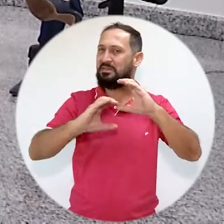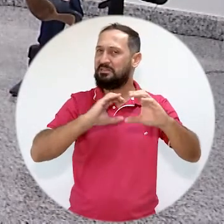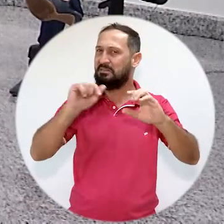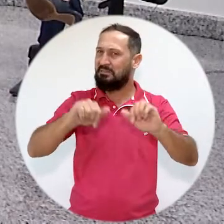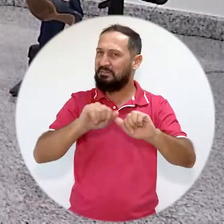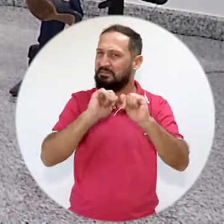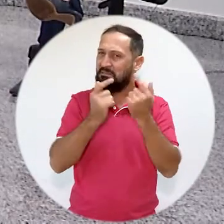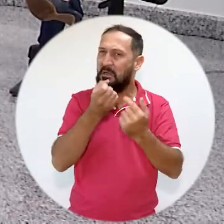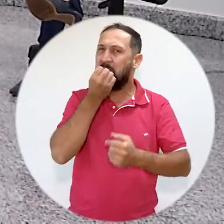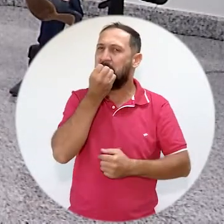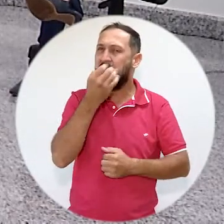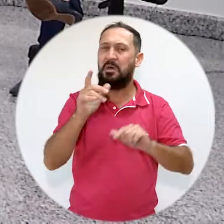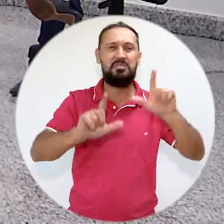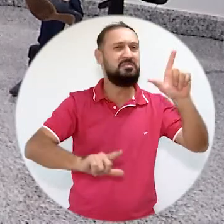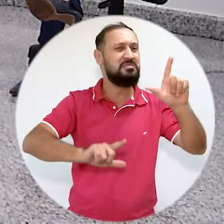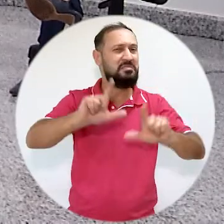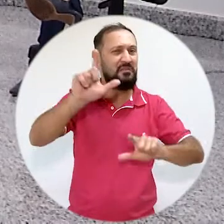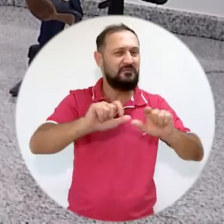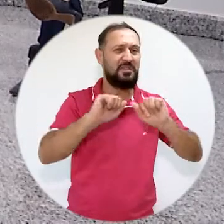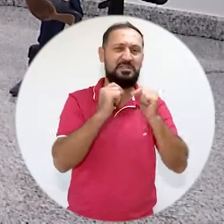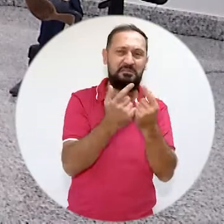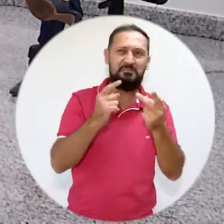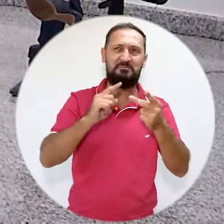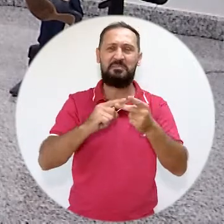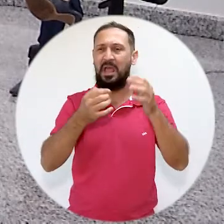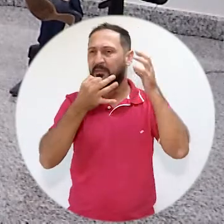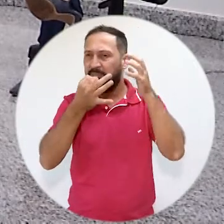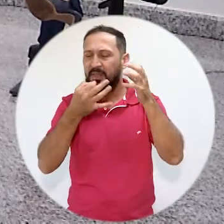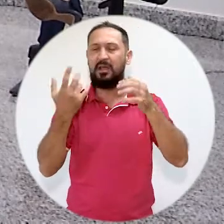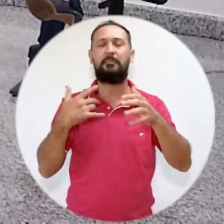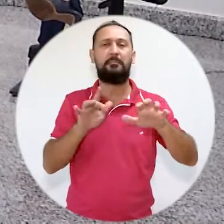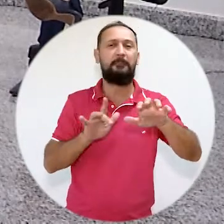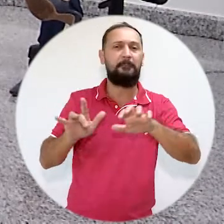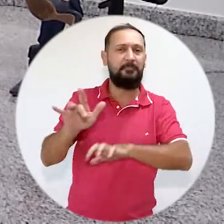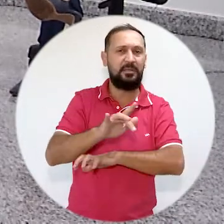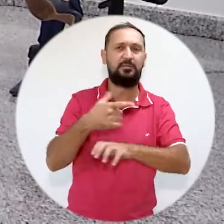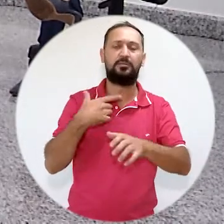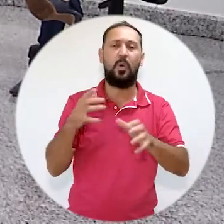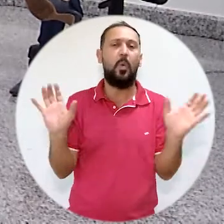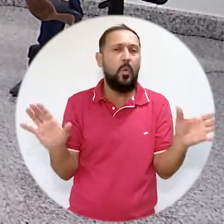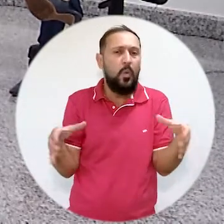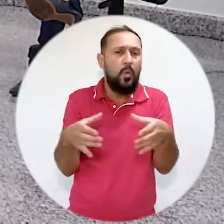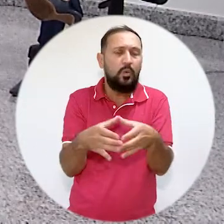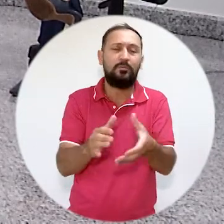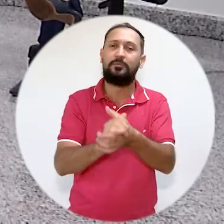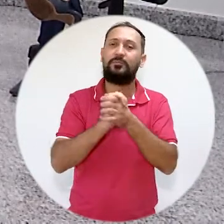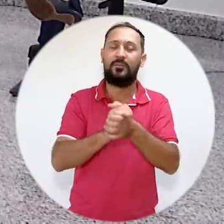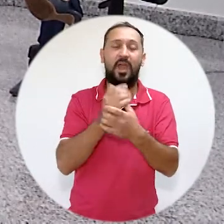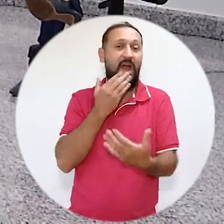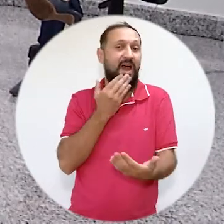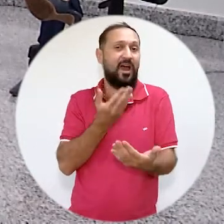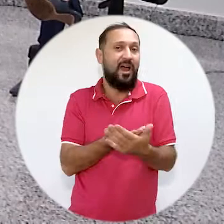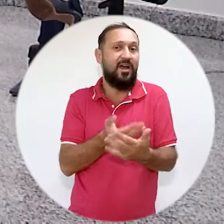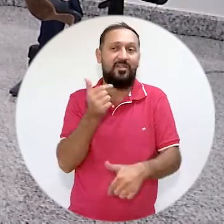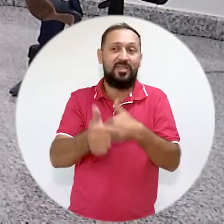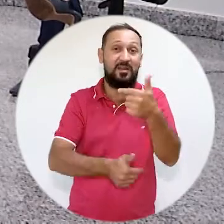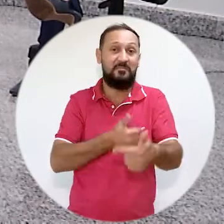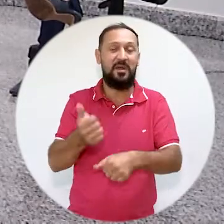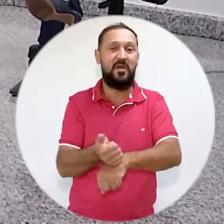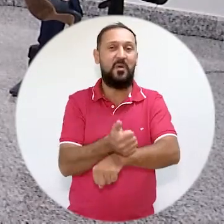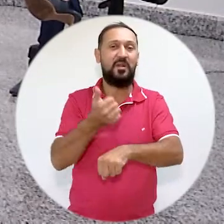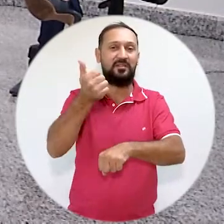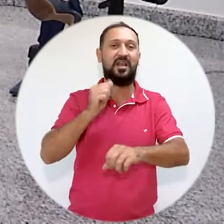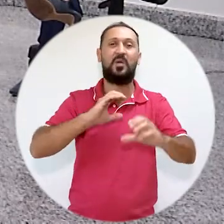muito bem. É TV Assembleia, Rádio Assembleia, as mídias sociais. Parabéns a toda a sua equipe. Minha admiração por esse trabalho de qualidade que a